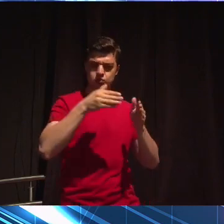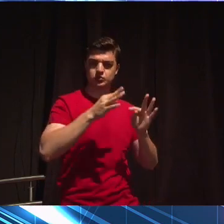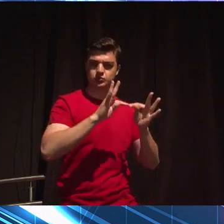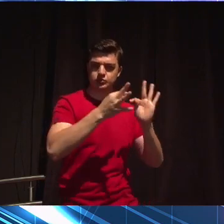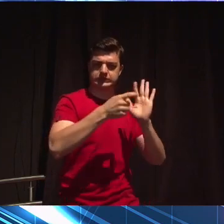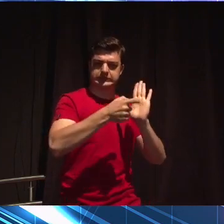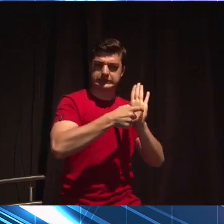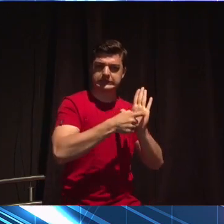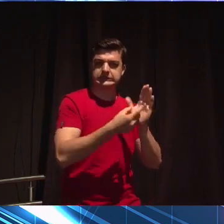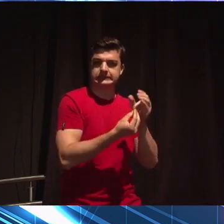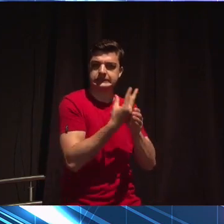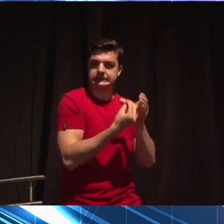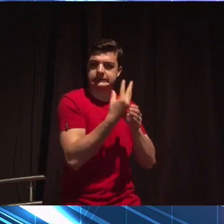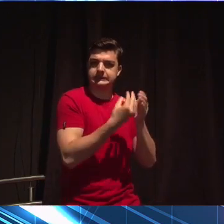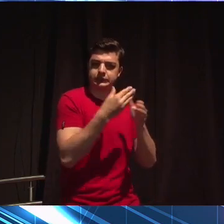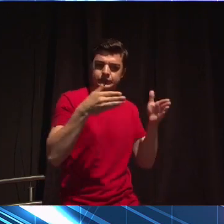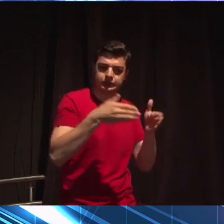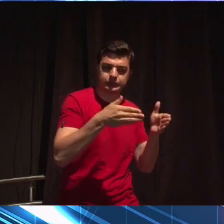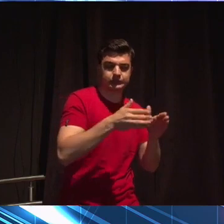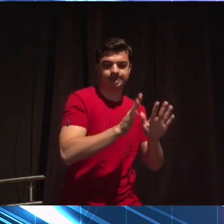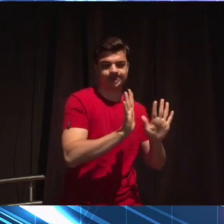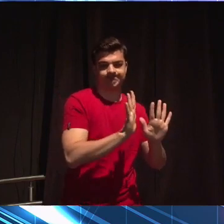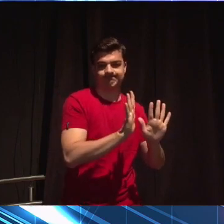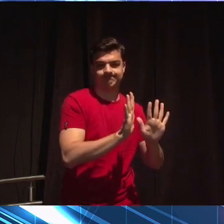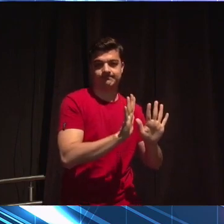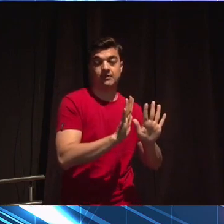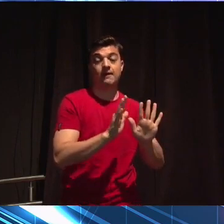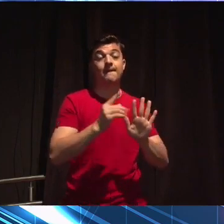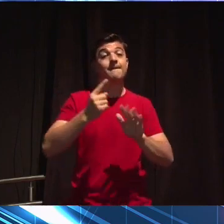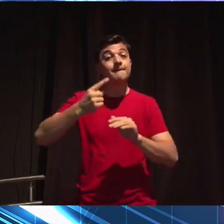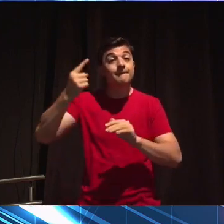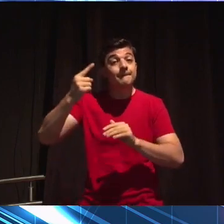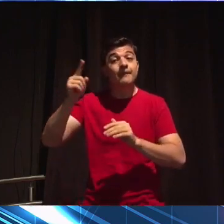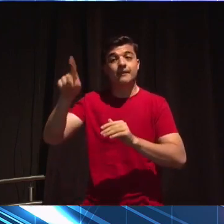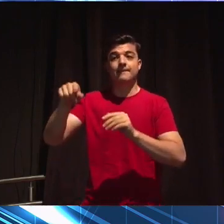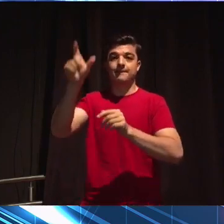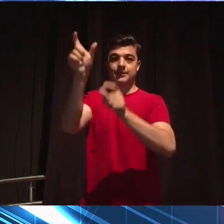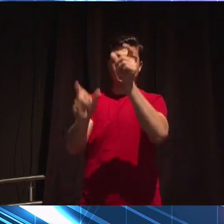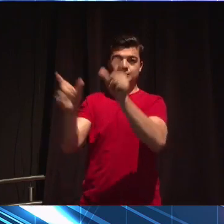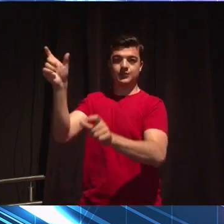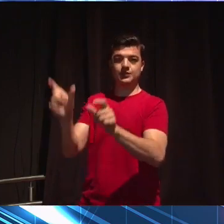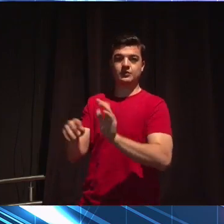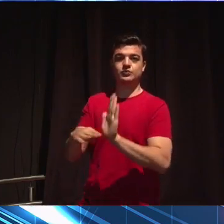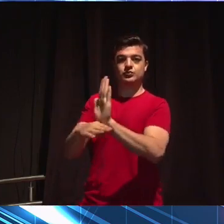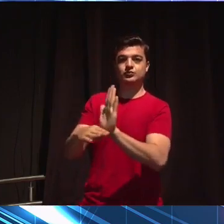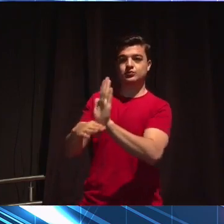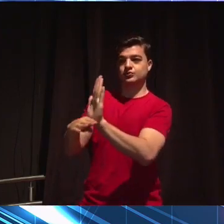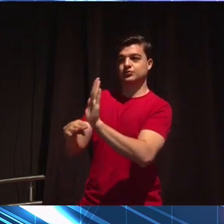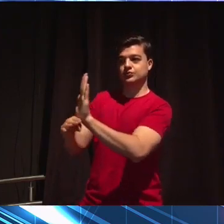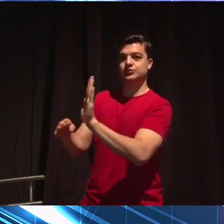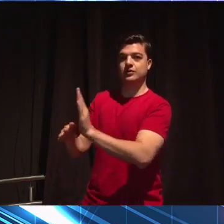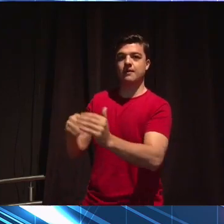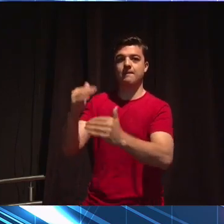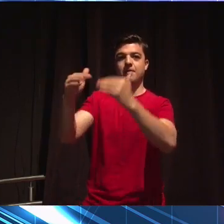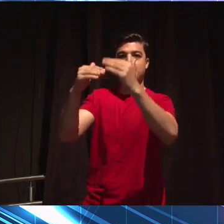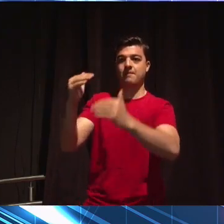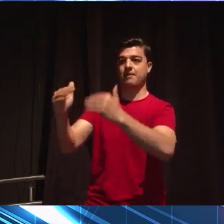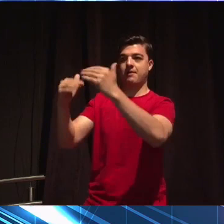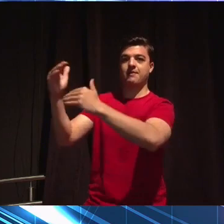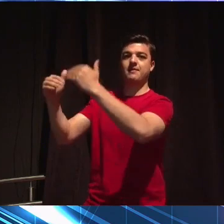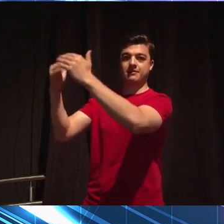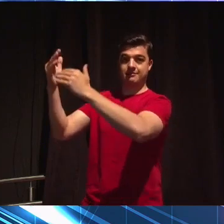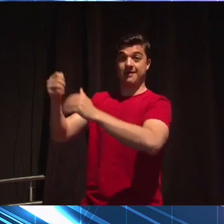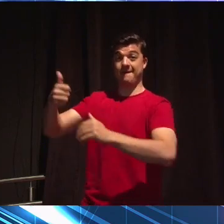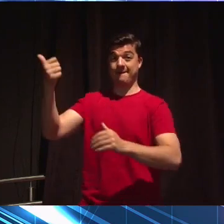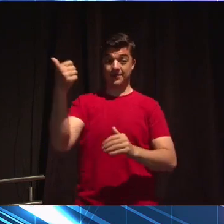Né? Esse é um grande ponto. Não interessa quanto bom você seja no que você faz, um indivíduo espetacular nunca ganha